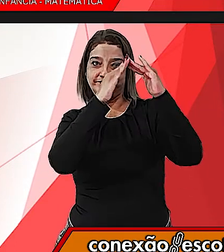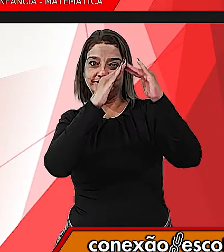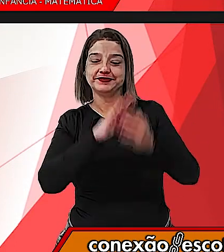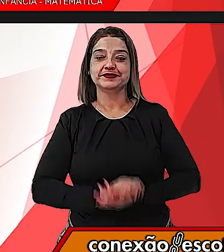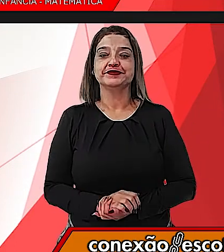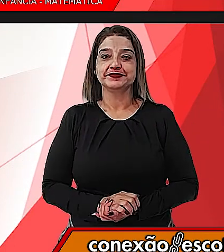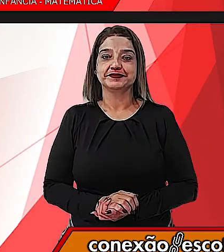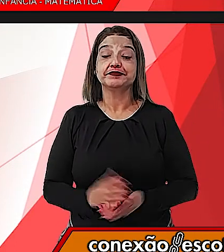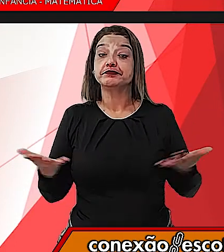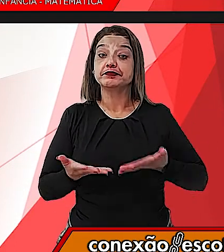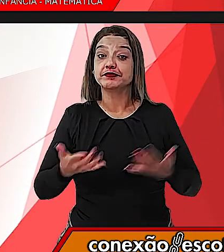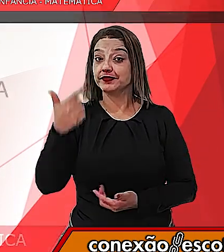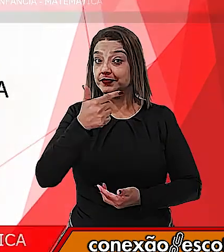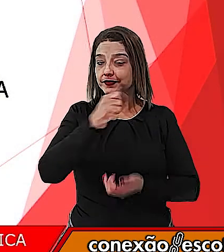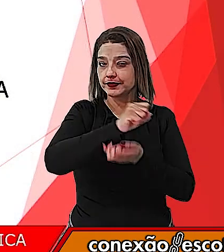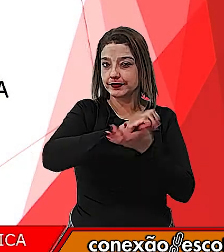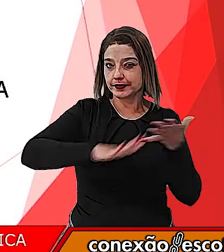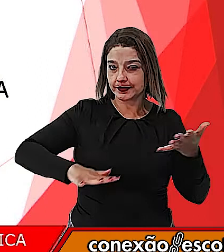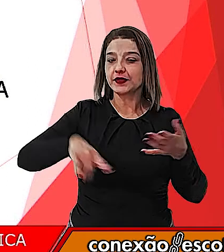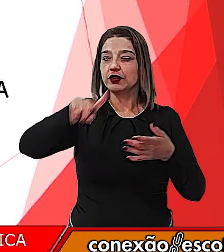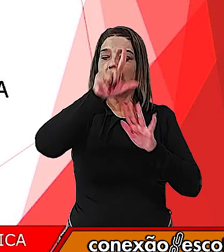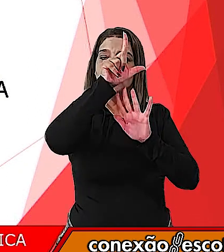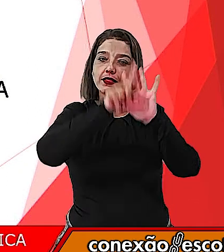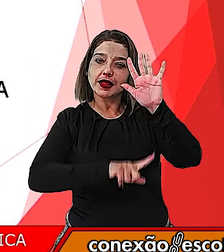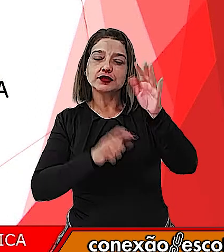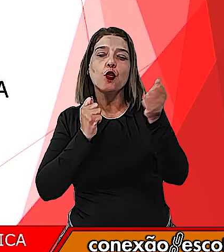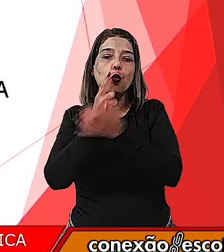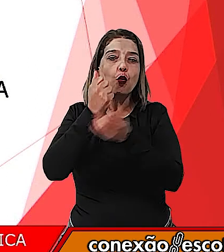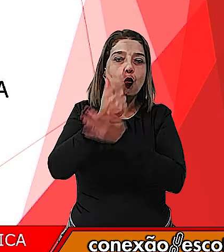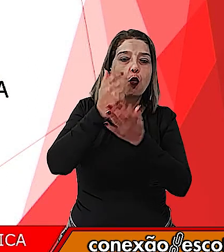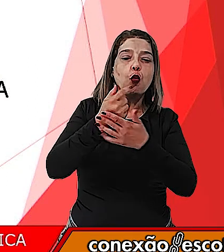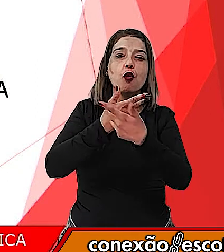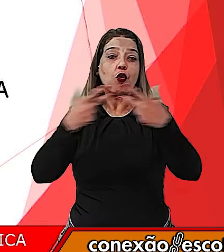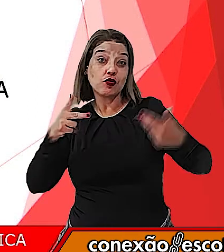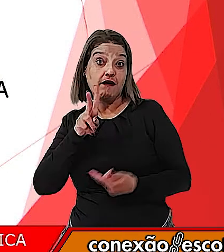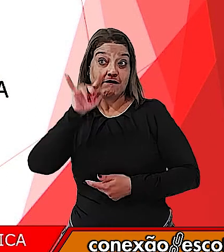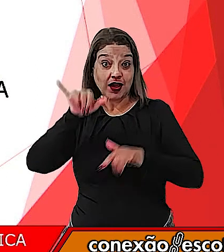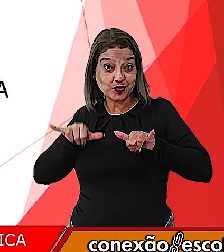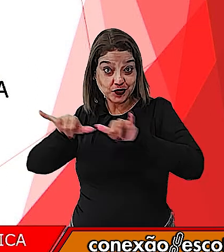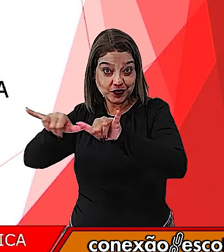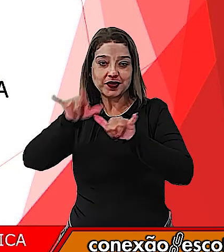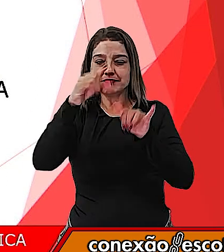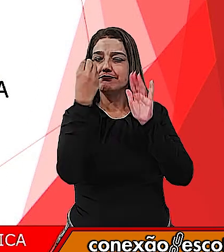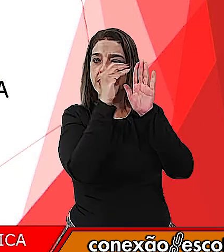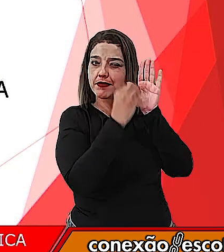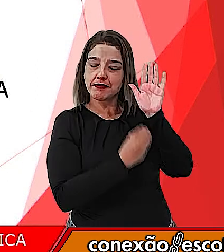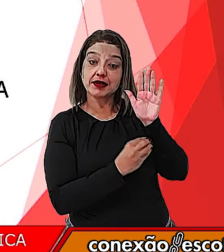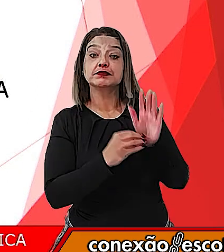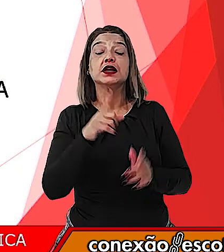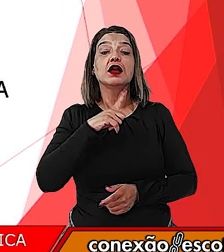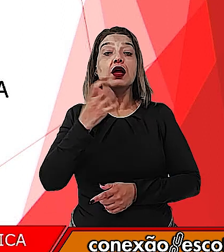Segunda atividade. Faça uma lista de compras de mercado no seu caderno. Escreva